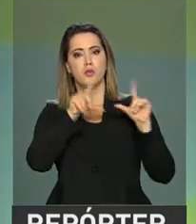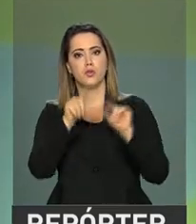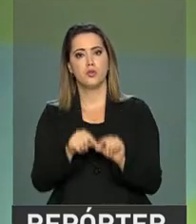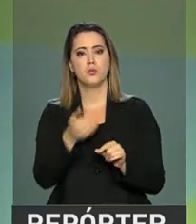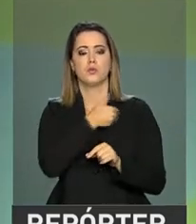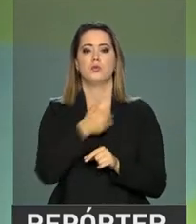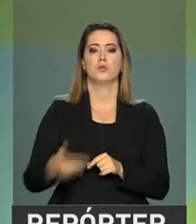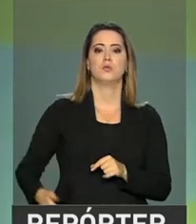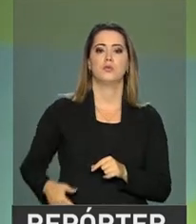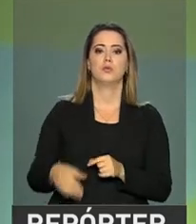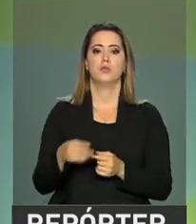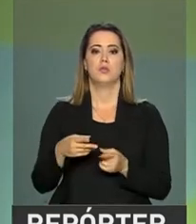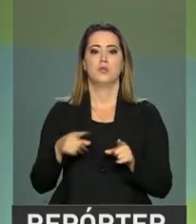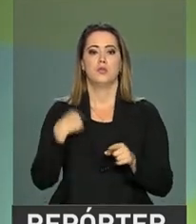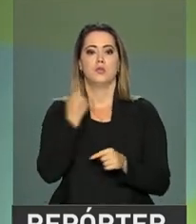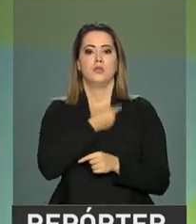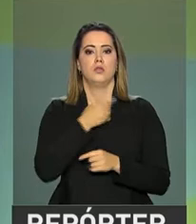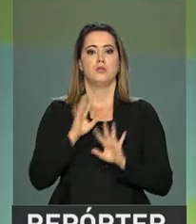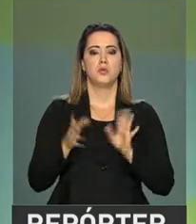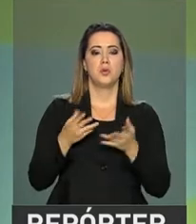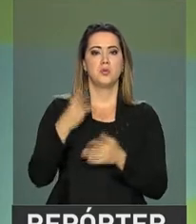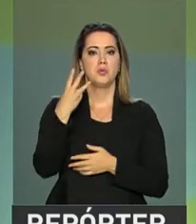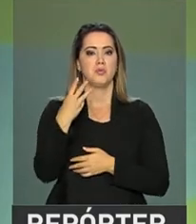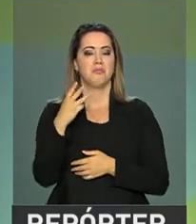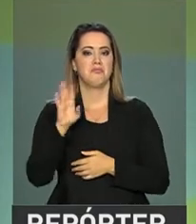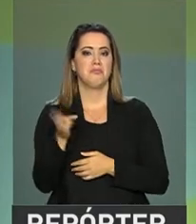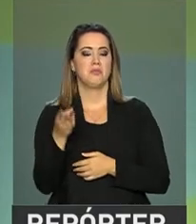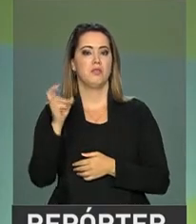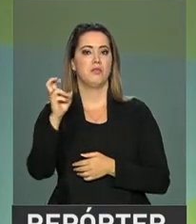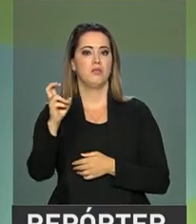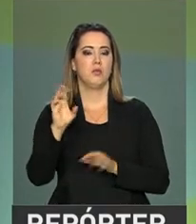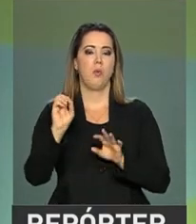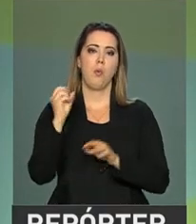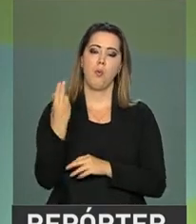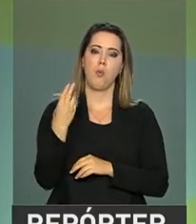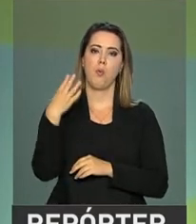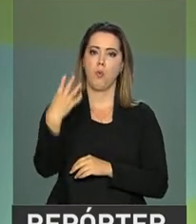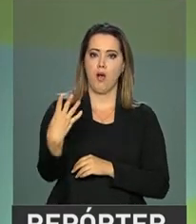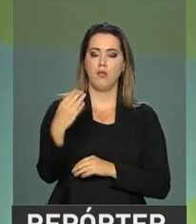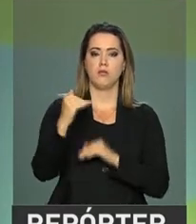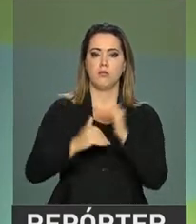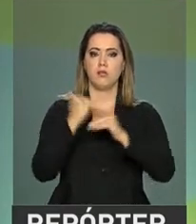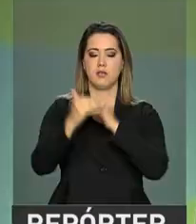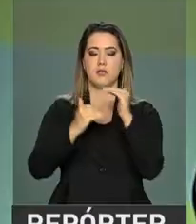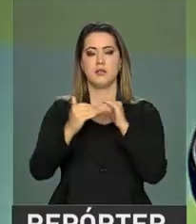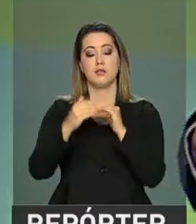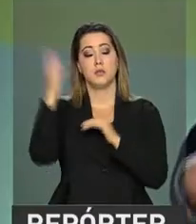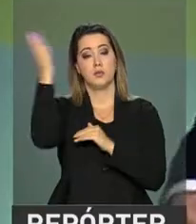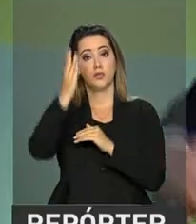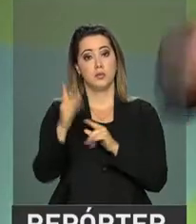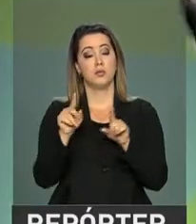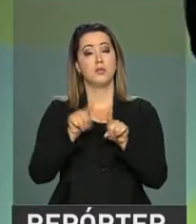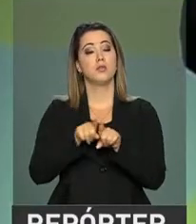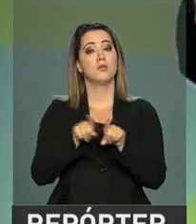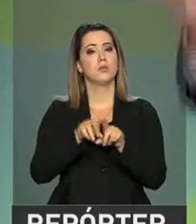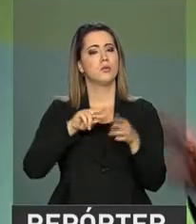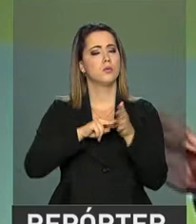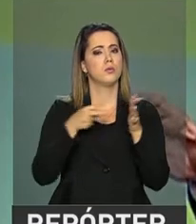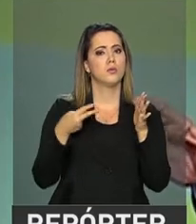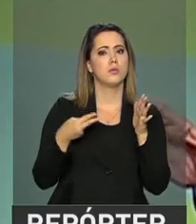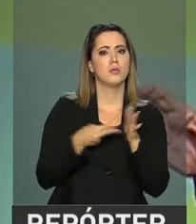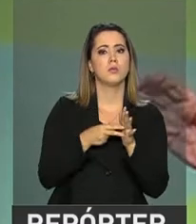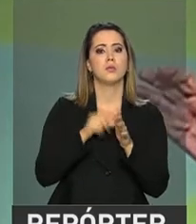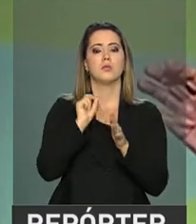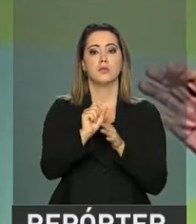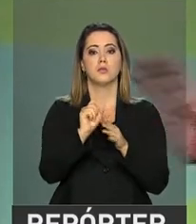não podemos aumentar para três e meio a quatro em média a taxa de crescimento do brasil isso dá condições à questão